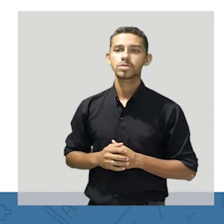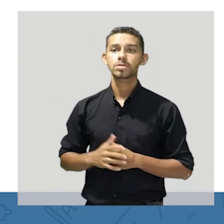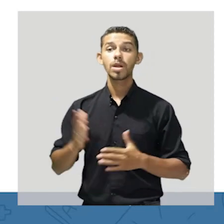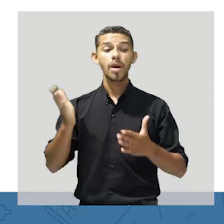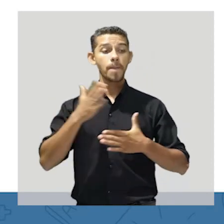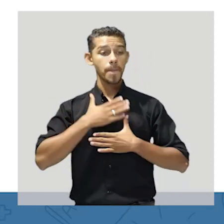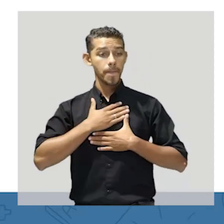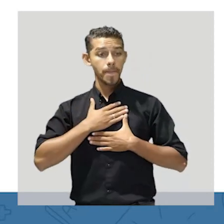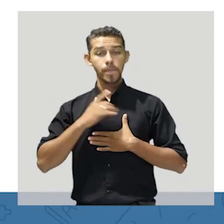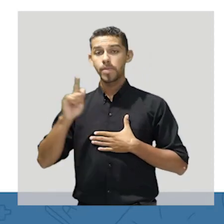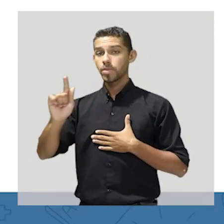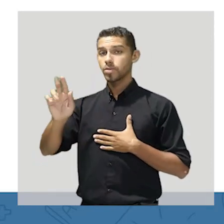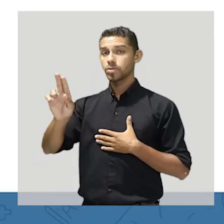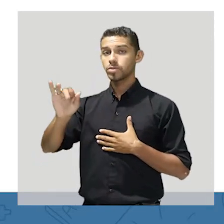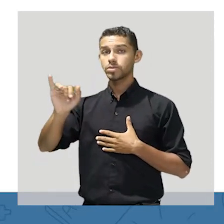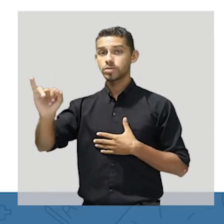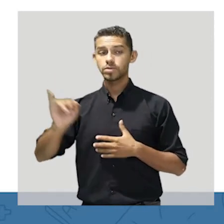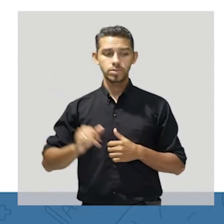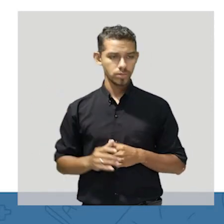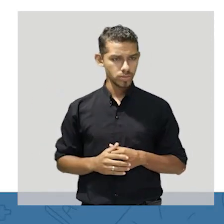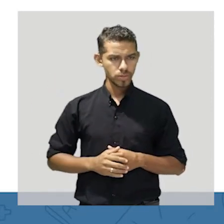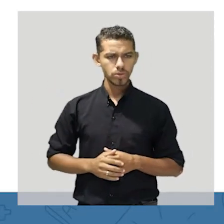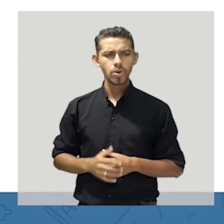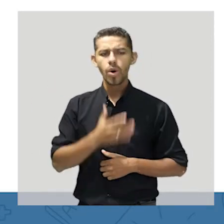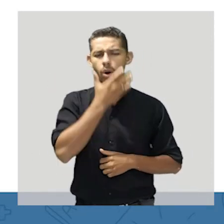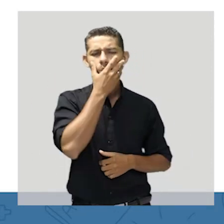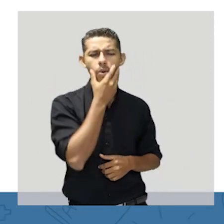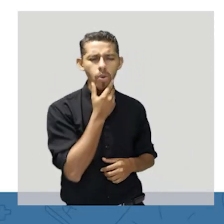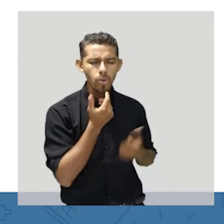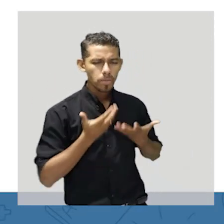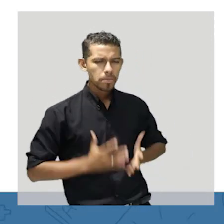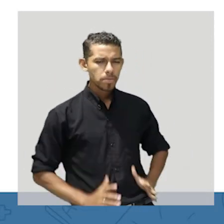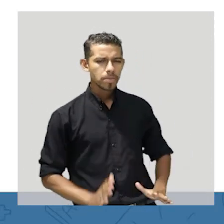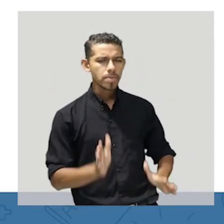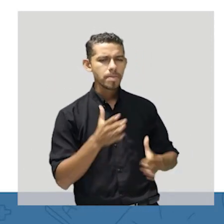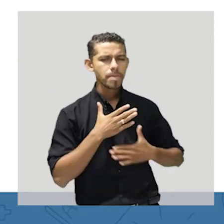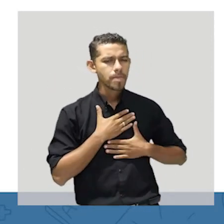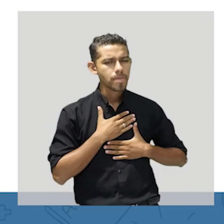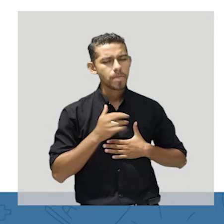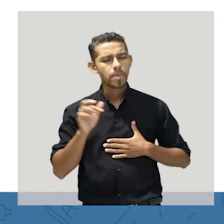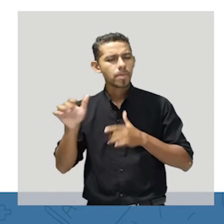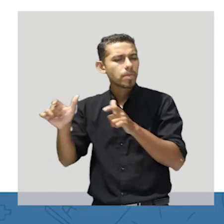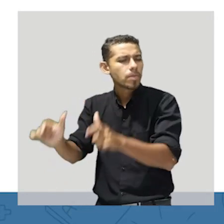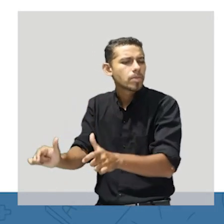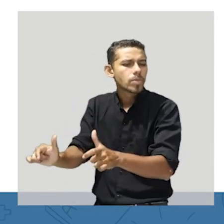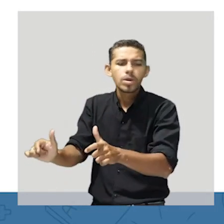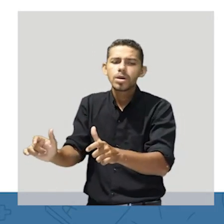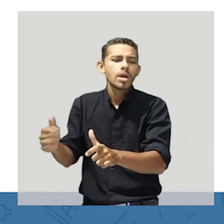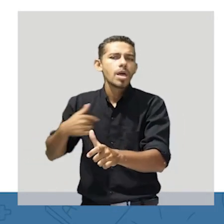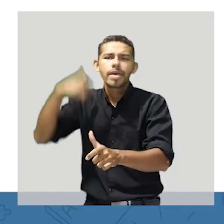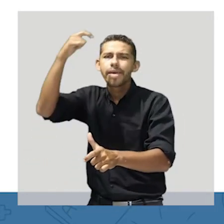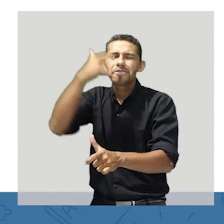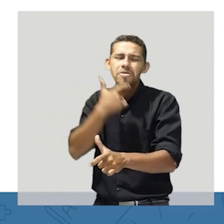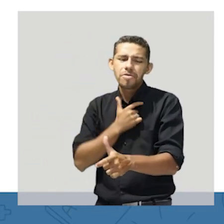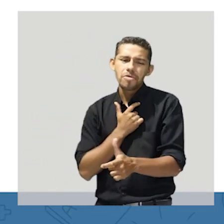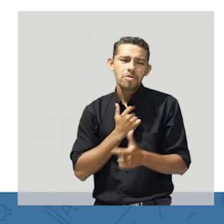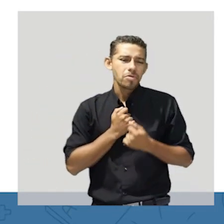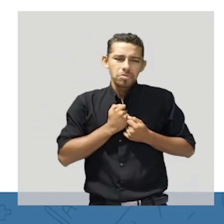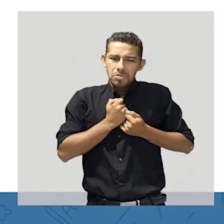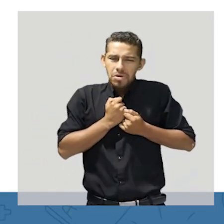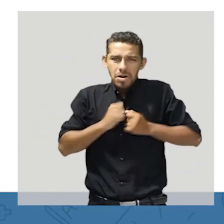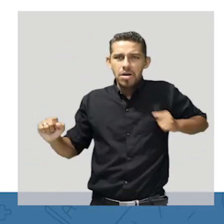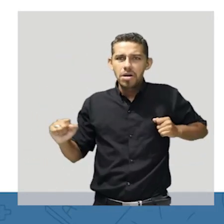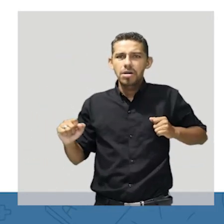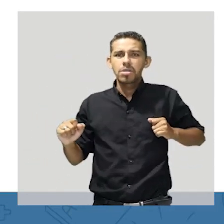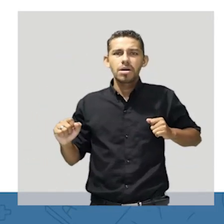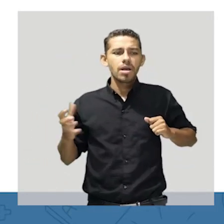o meu guri quando o seu moço nasceu meu rebento não era um momento de me rebentar já